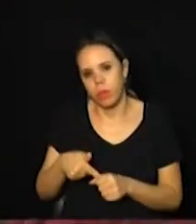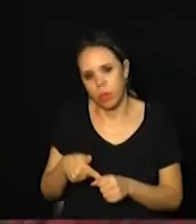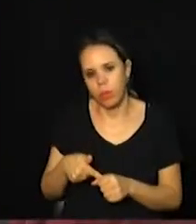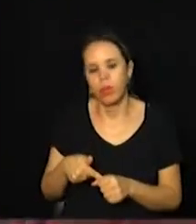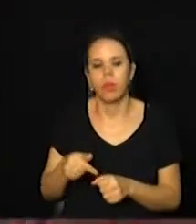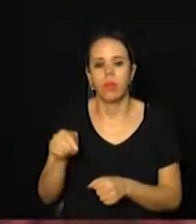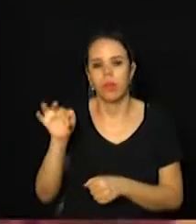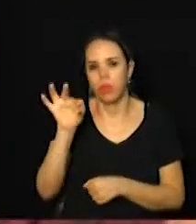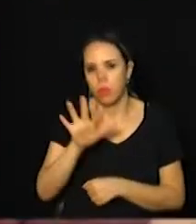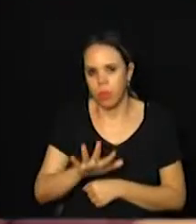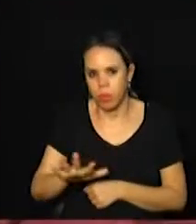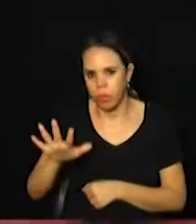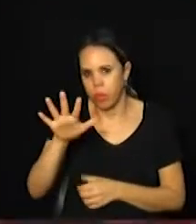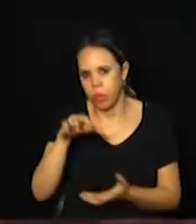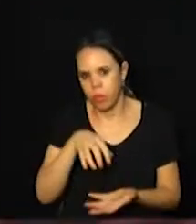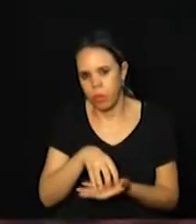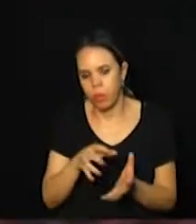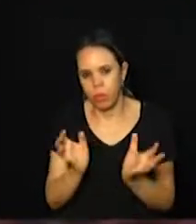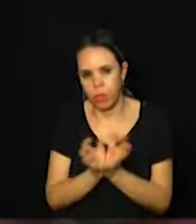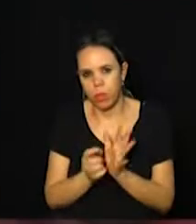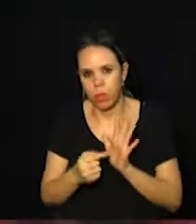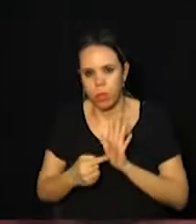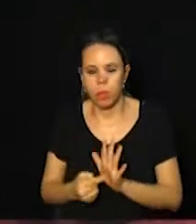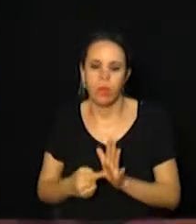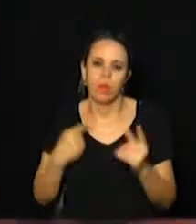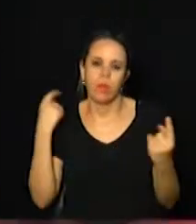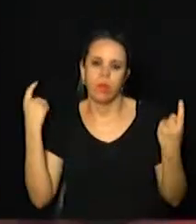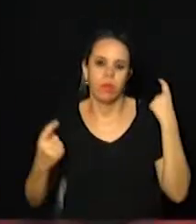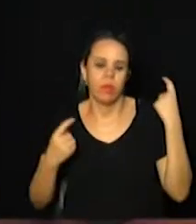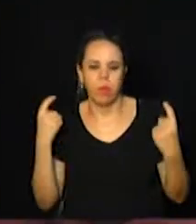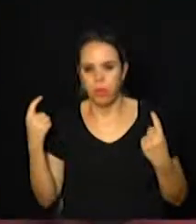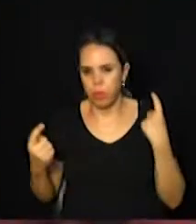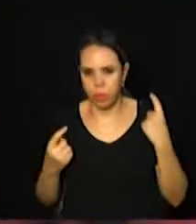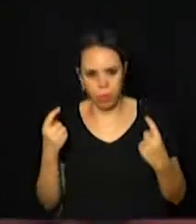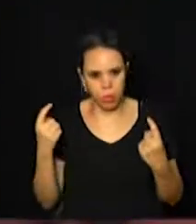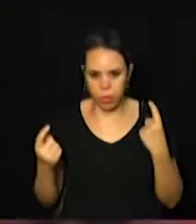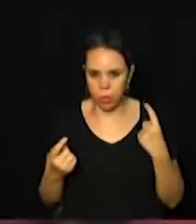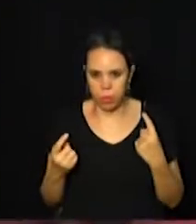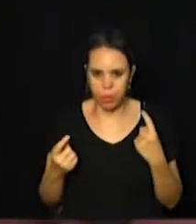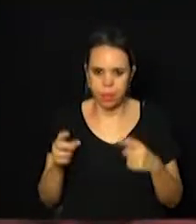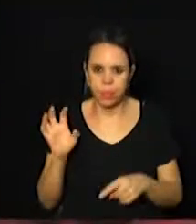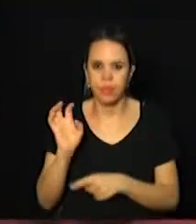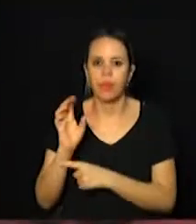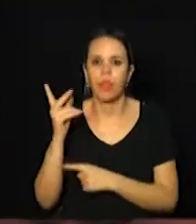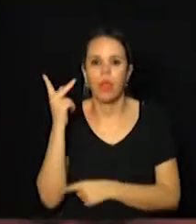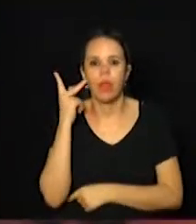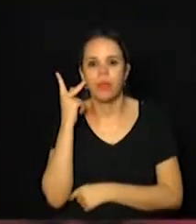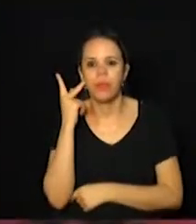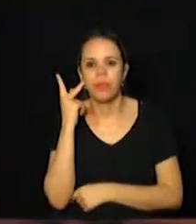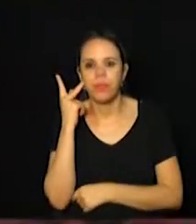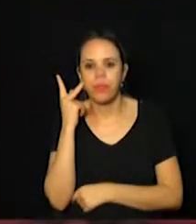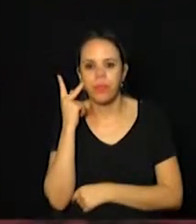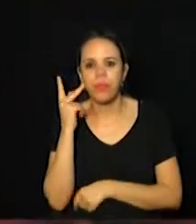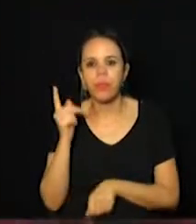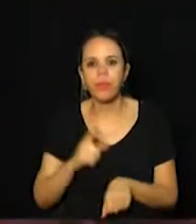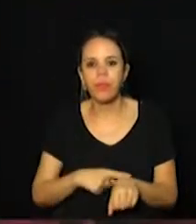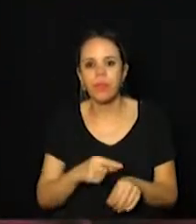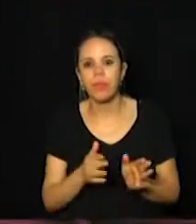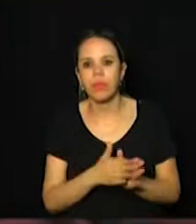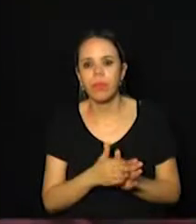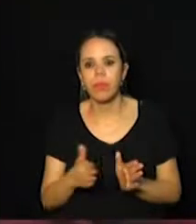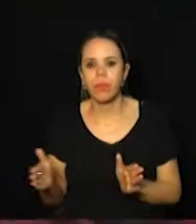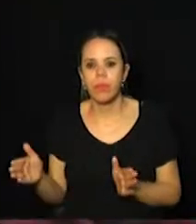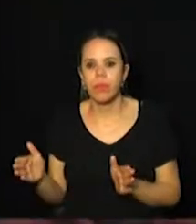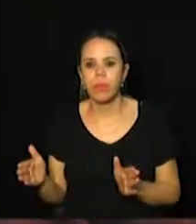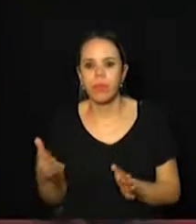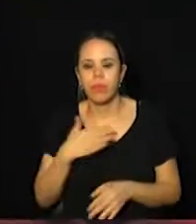Federação e mostrando a preocupação no todo estado de São Paulo neste momento bom